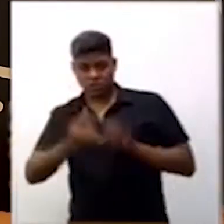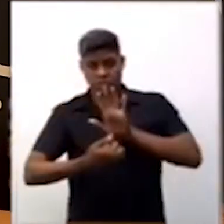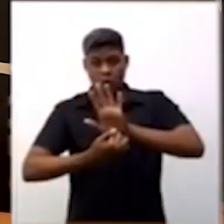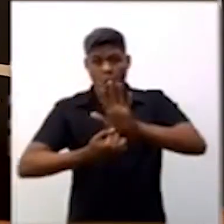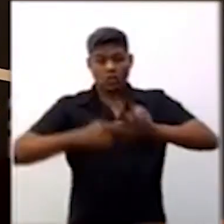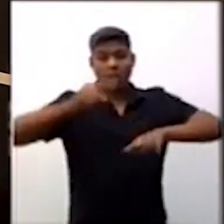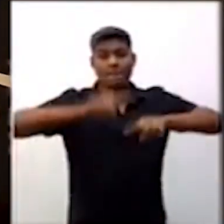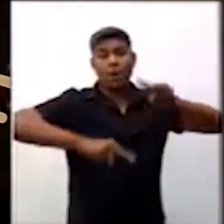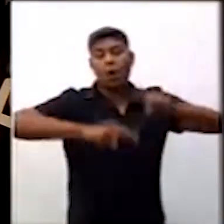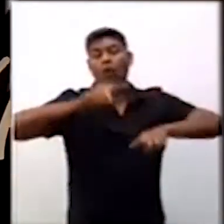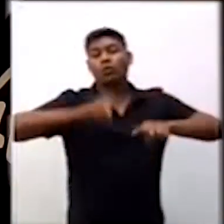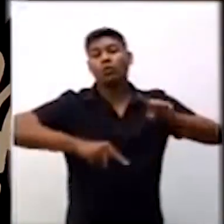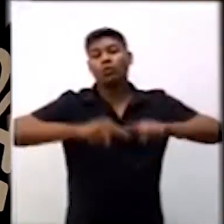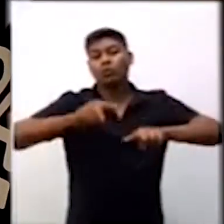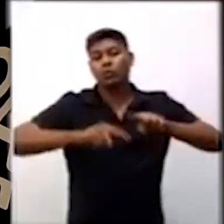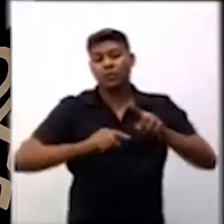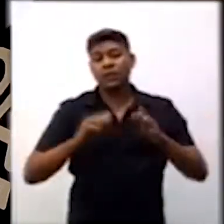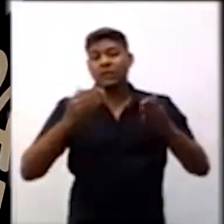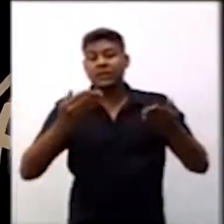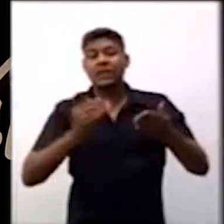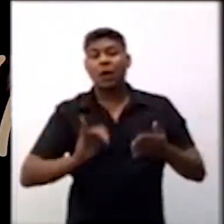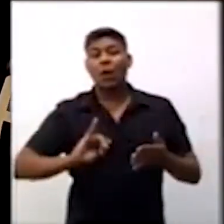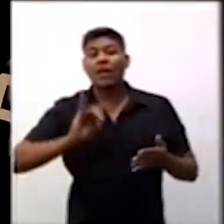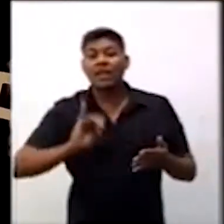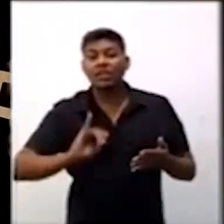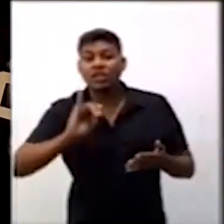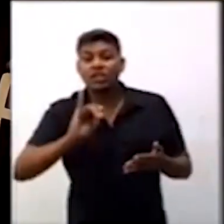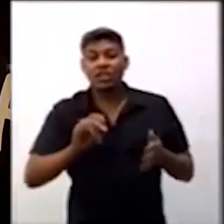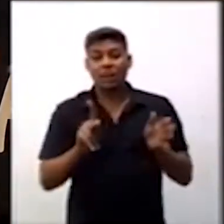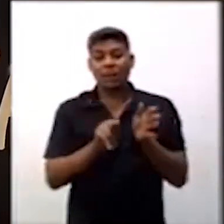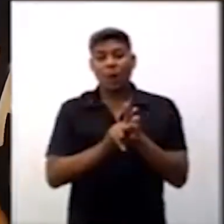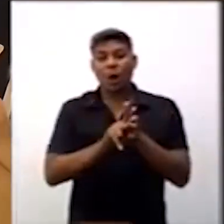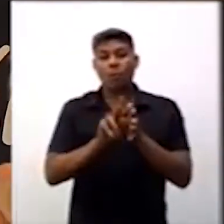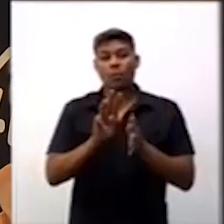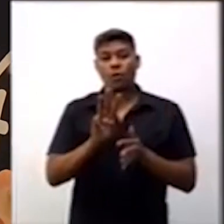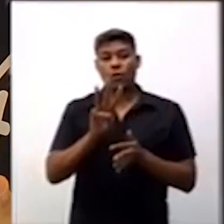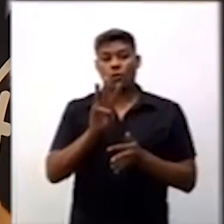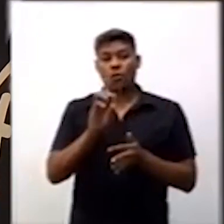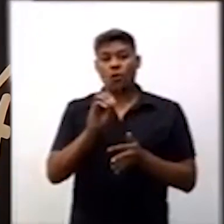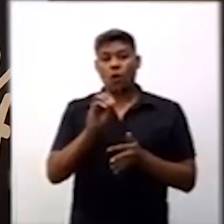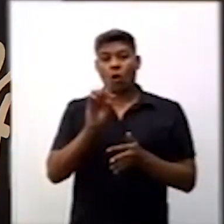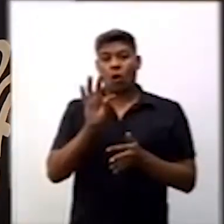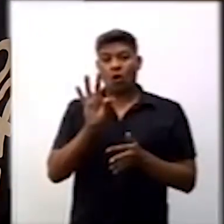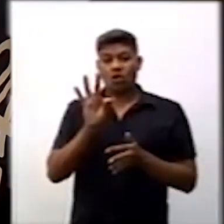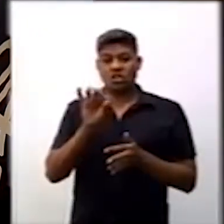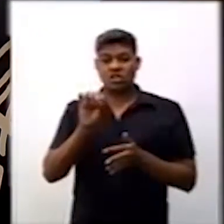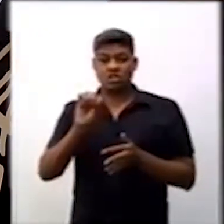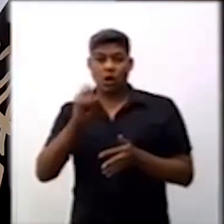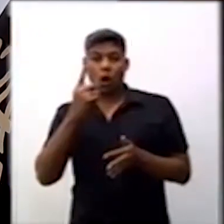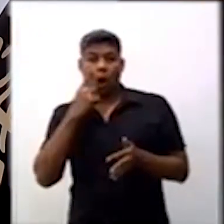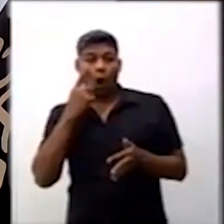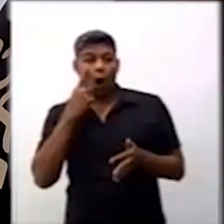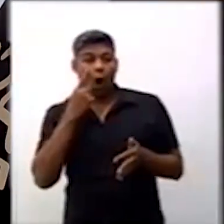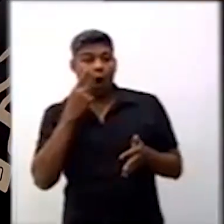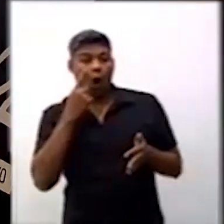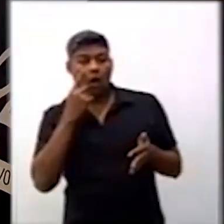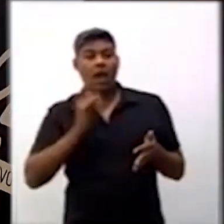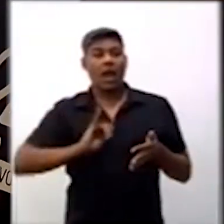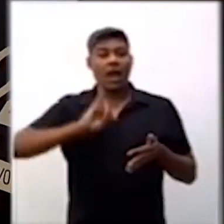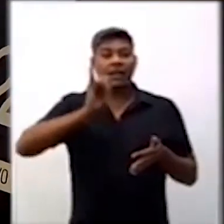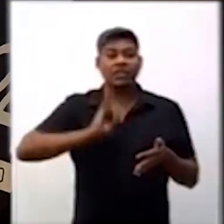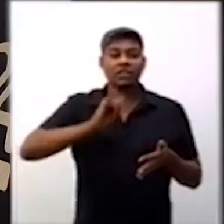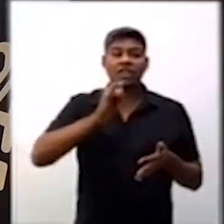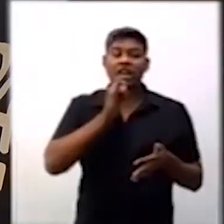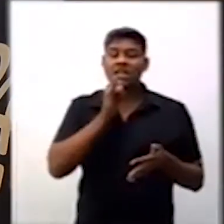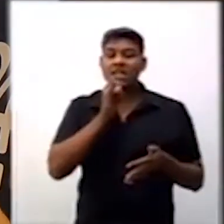produto. Então, o consumo de energia elétrica medida em quilowatt-hora. Quando você olha, então, na conta de energia, e aqui no meu exemplo